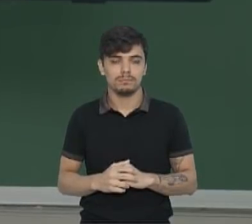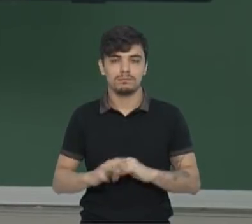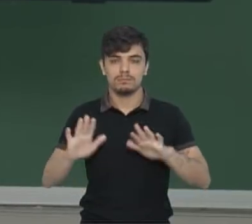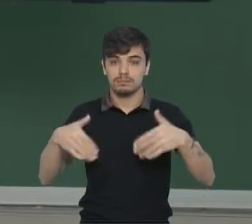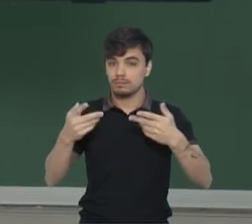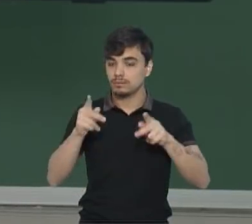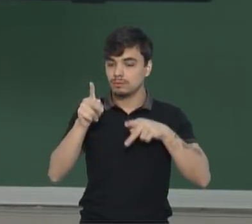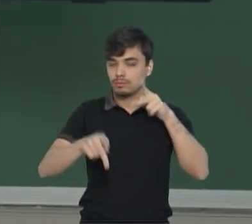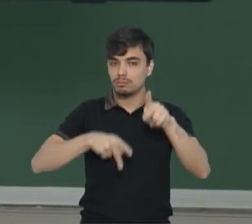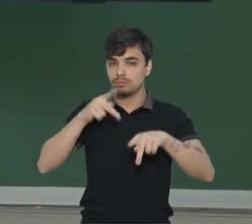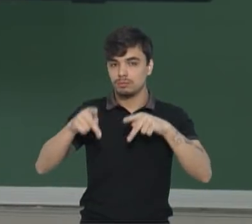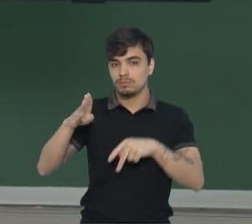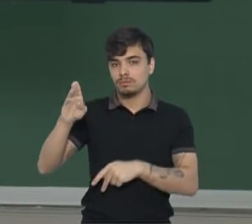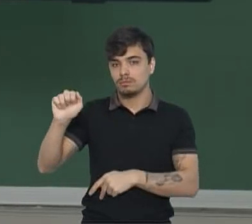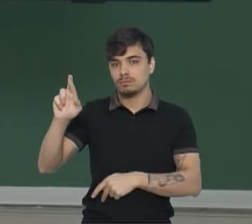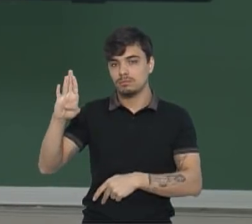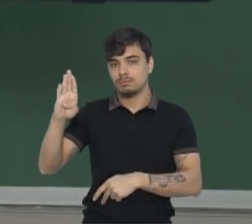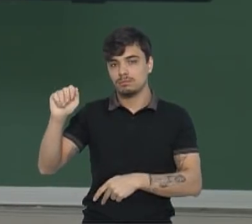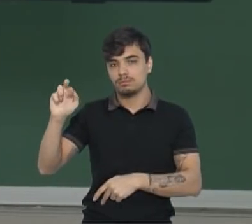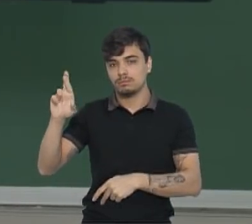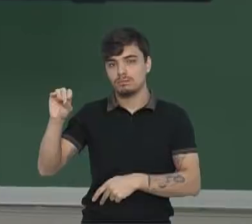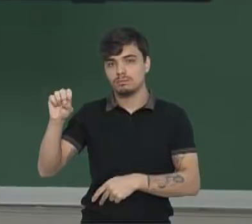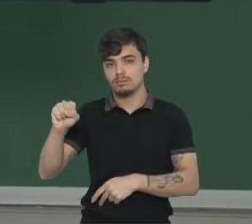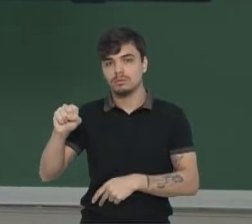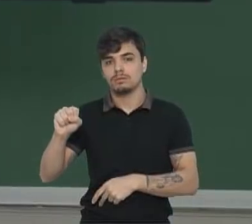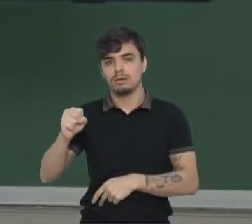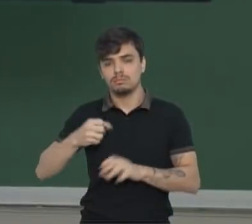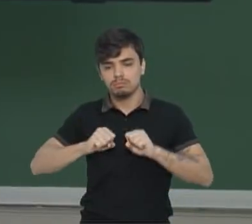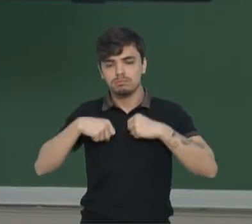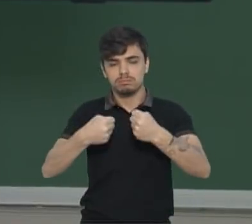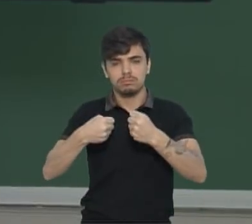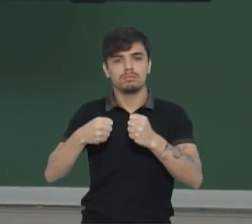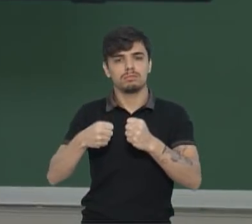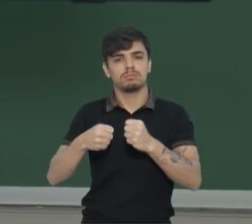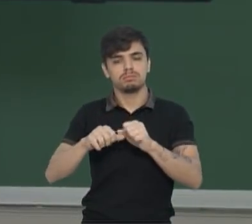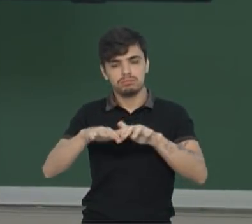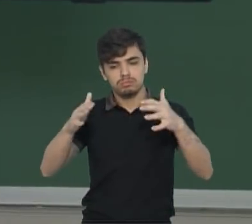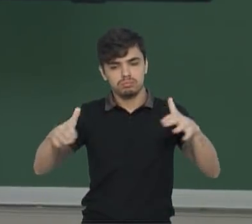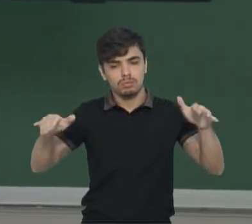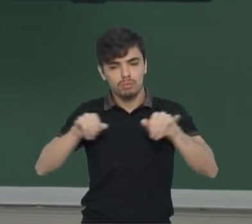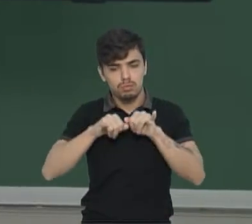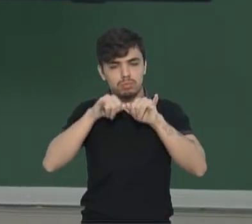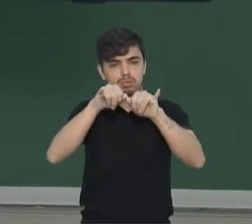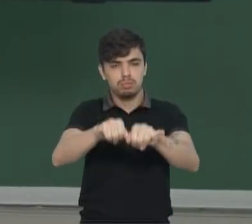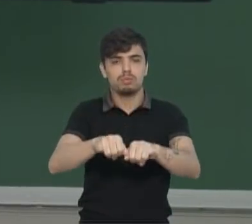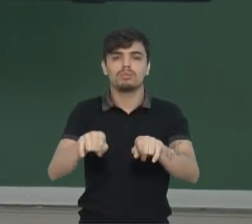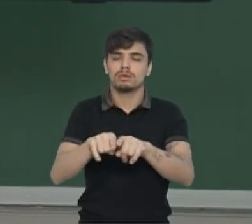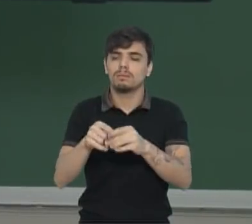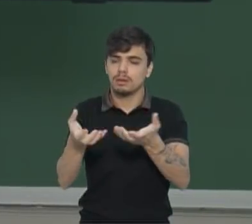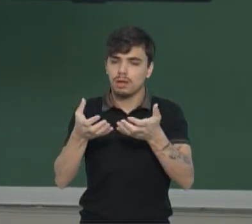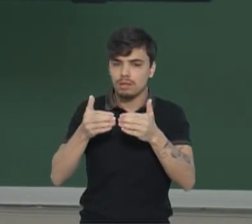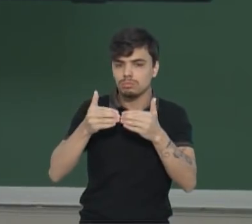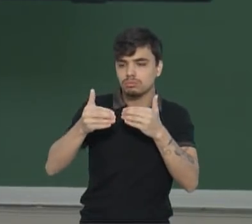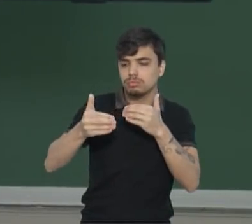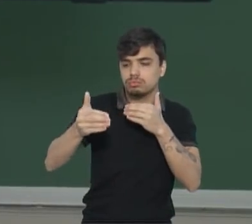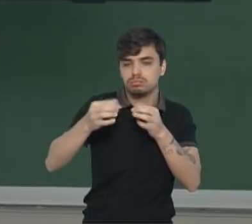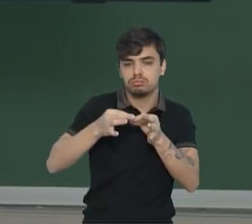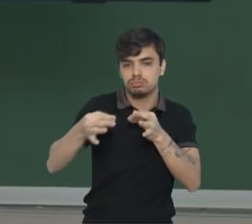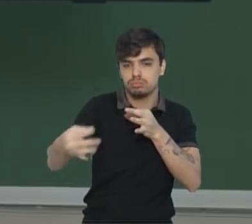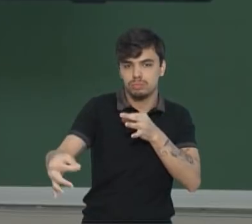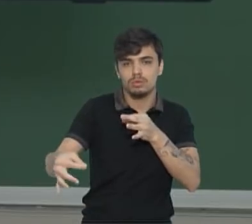povos bárbaros que vai se dedicar ao comércio marítimo. Mas é claro que eles também se preocupavam em estender seu território, em ter